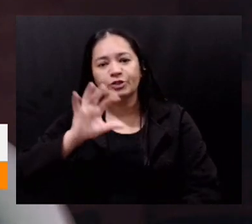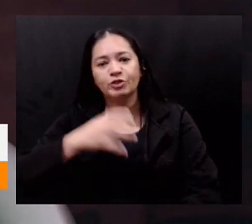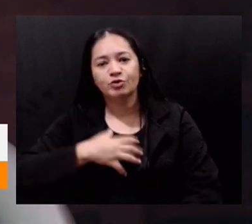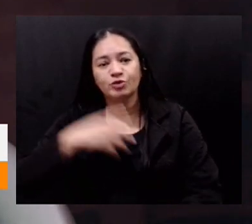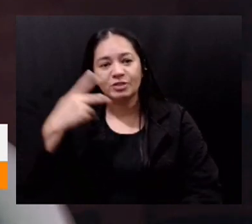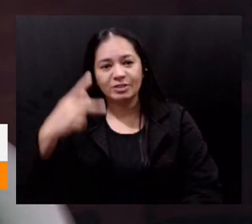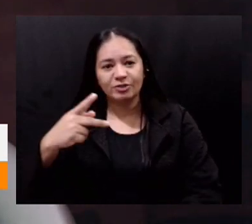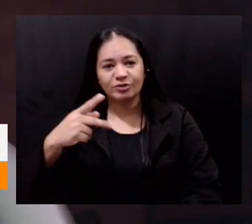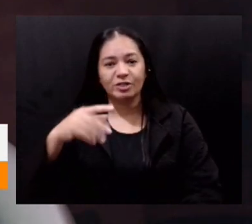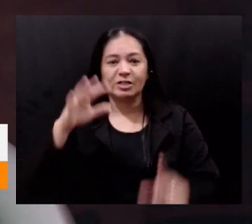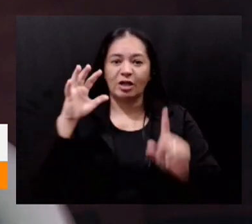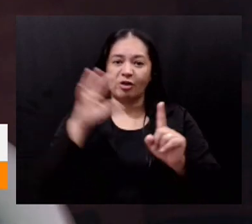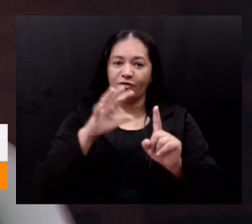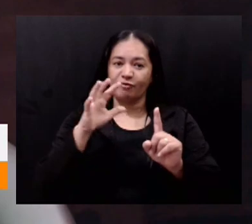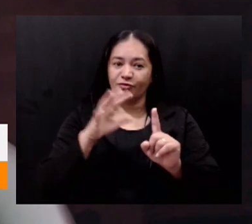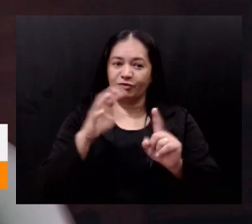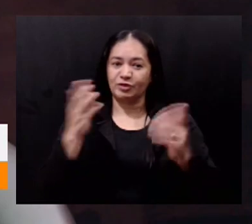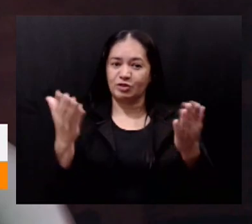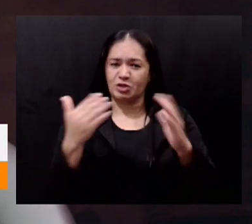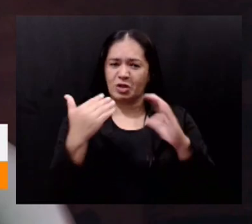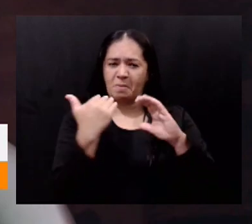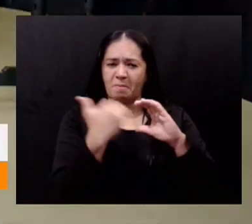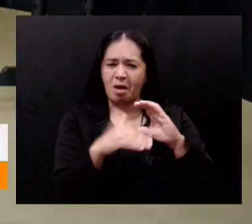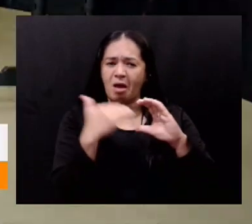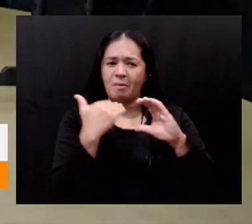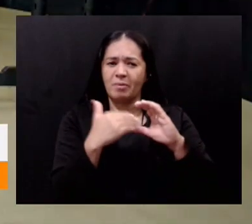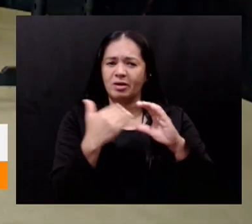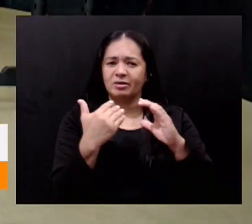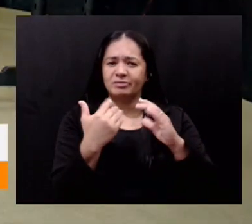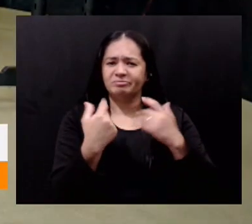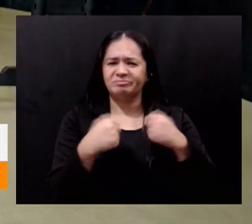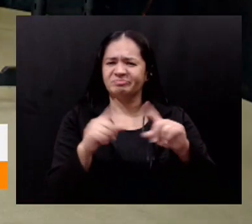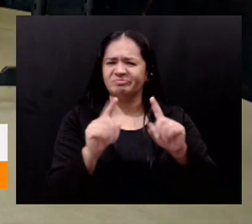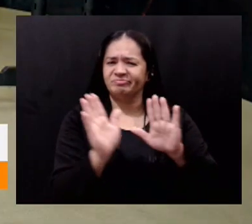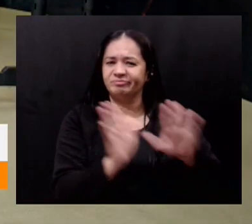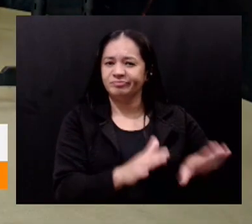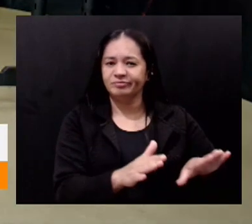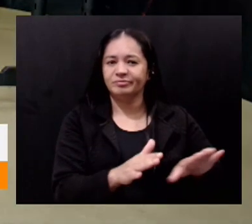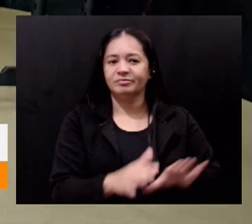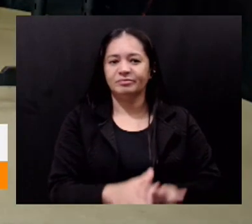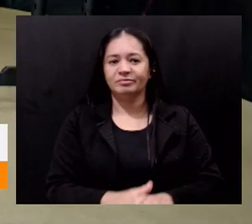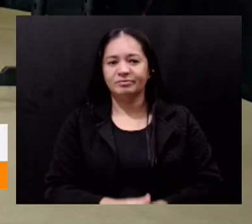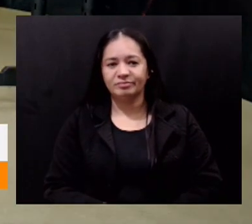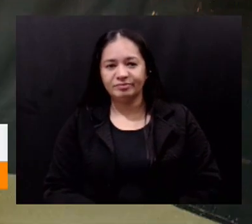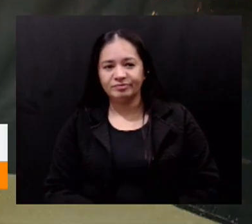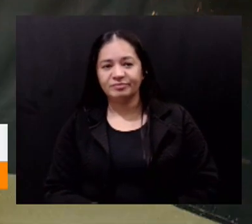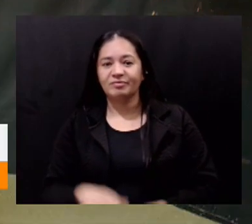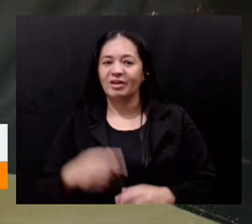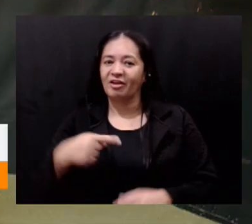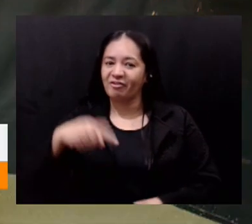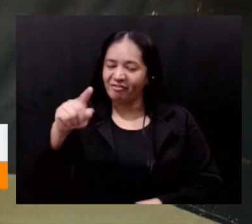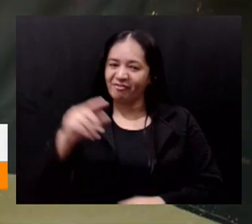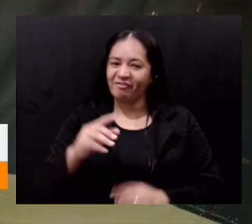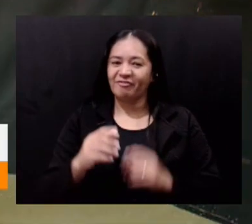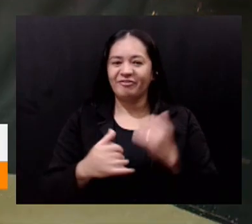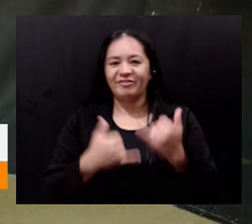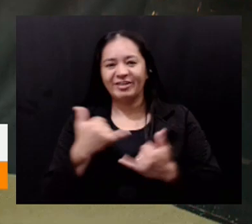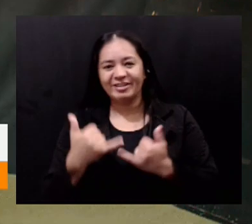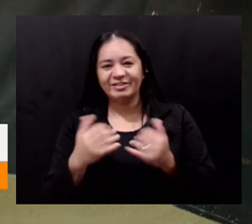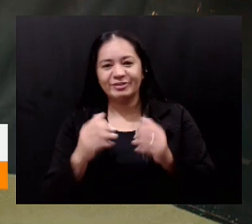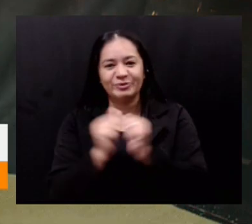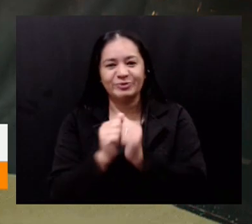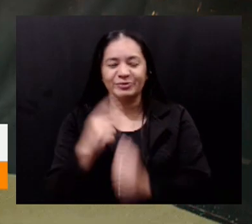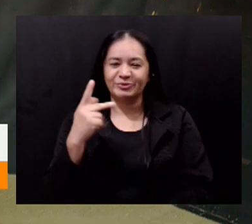hoje posta tanto, não te afeta, mas Muito vai sair com bem. seus amigos. Isso aí. E aí, quando você diz, né, amigo de verdade, é